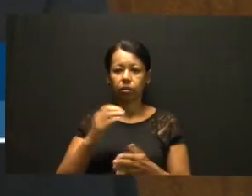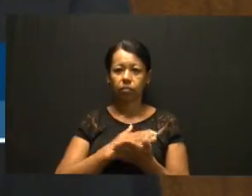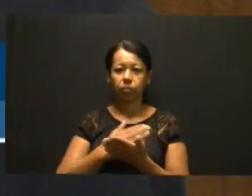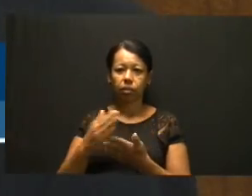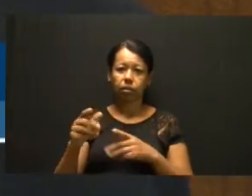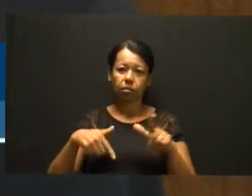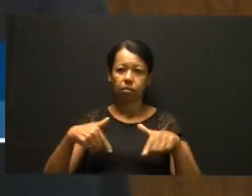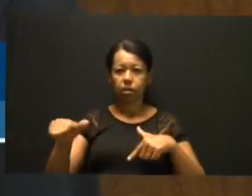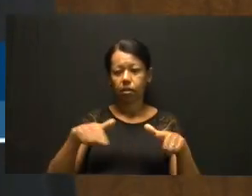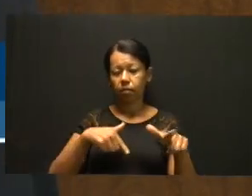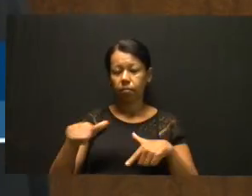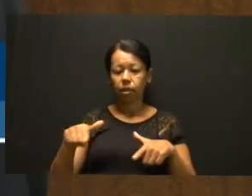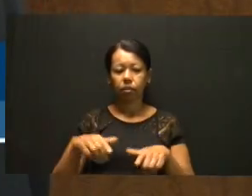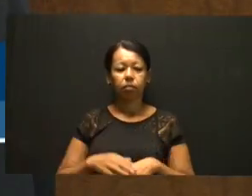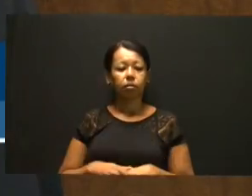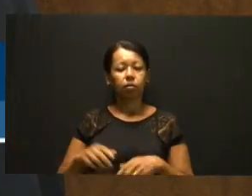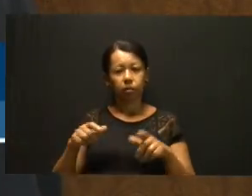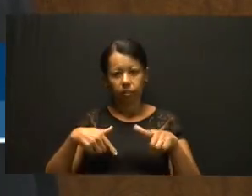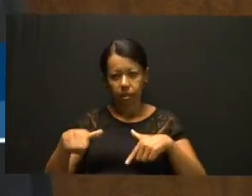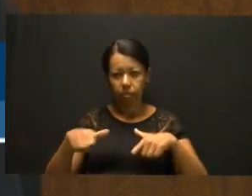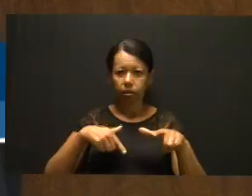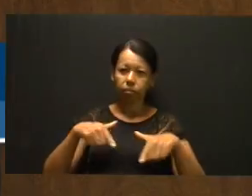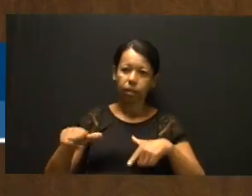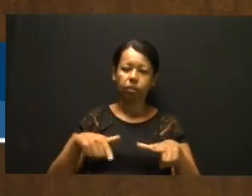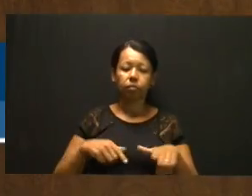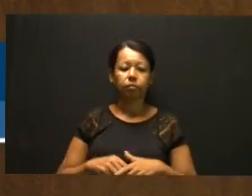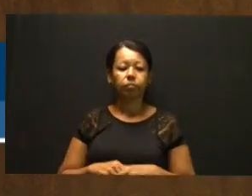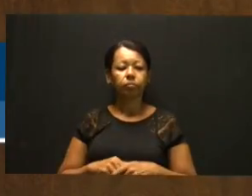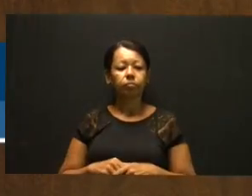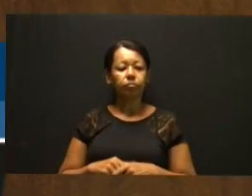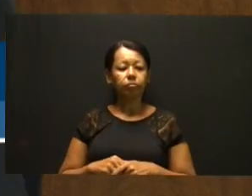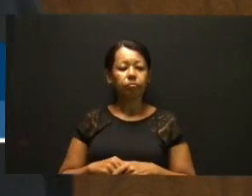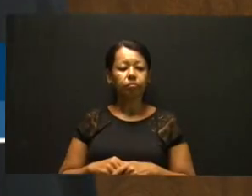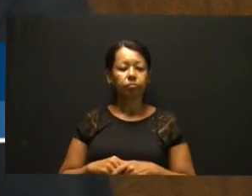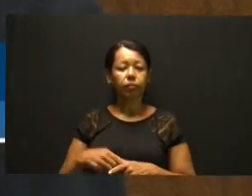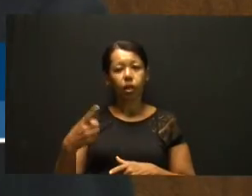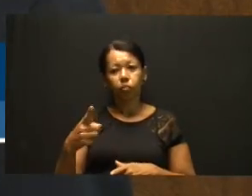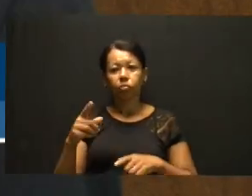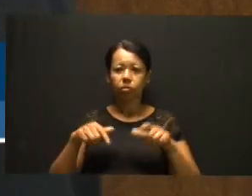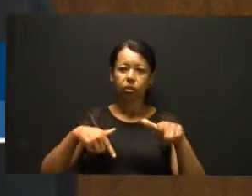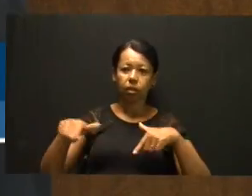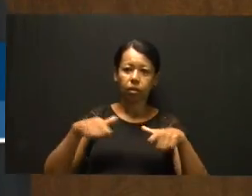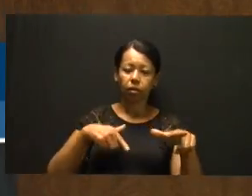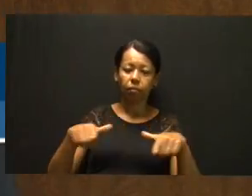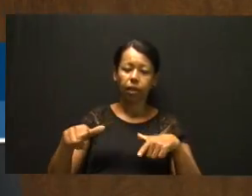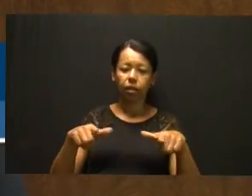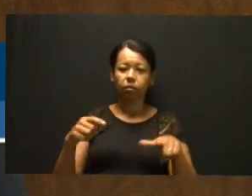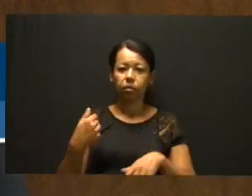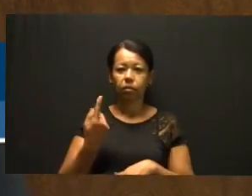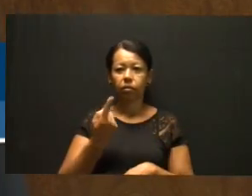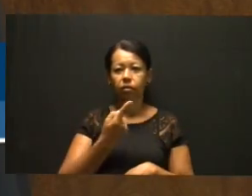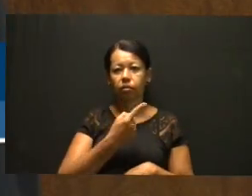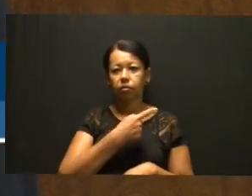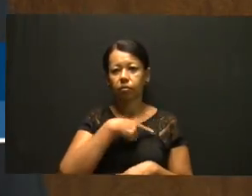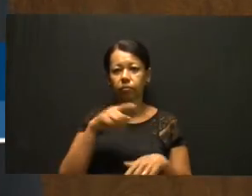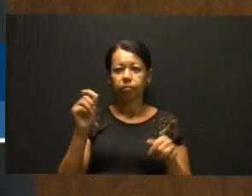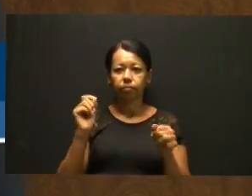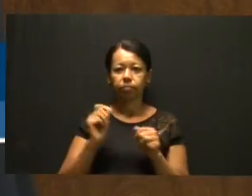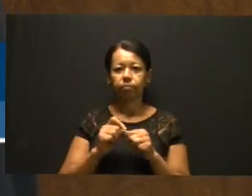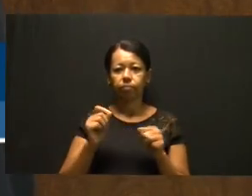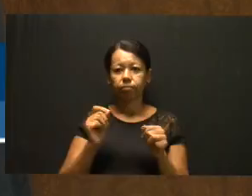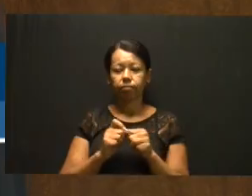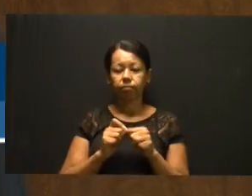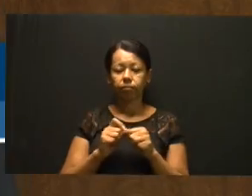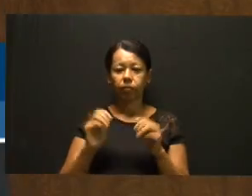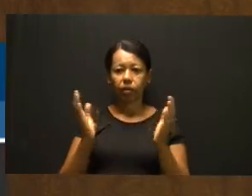retomar os trabalhos. Muito trabalho pela frente, né, vereador? Muito trabalho pela frente. Esse é um dos trabalhos que nós vamos estar iniciando